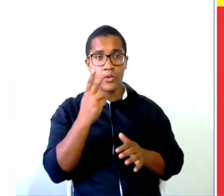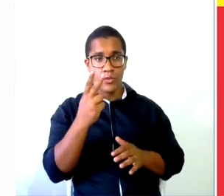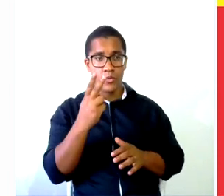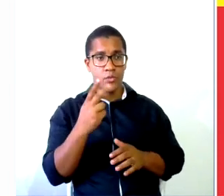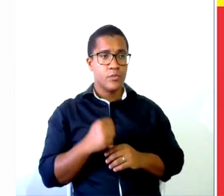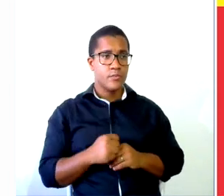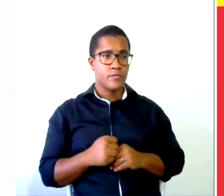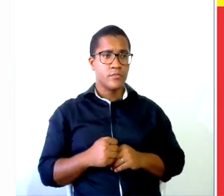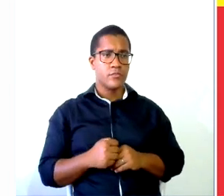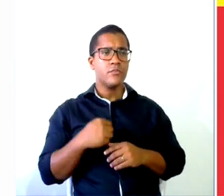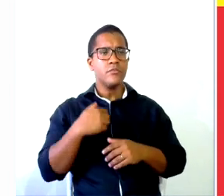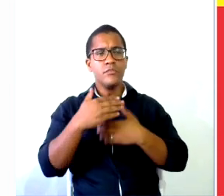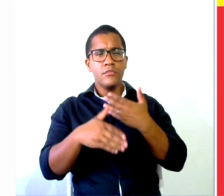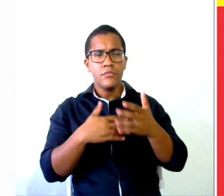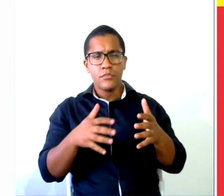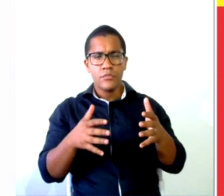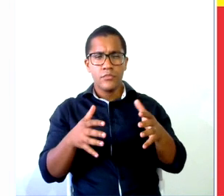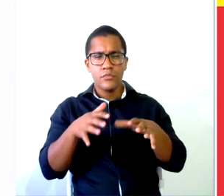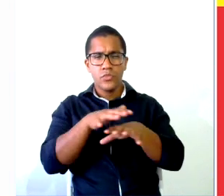latifúndios